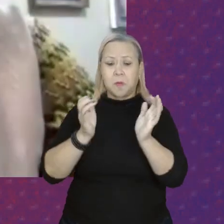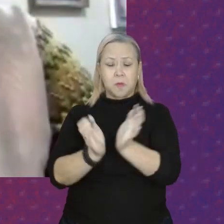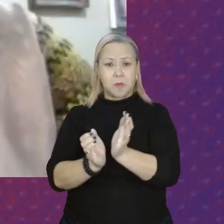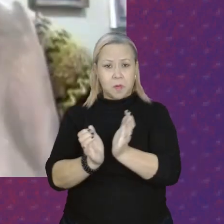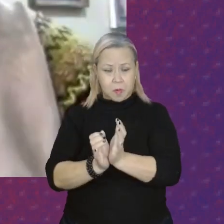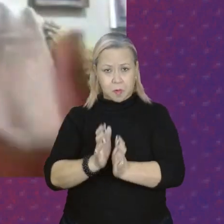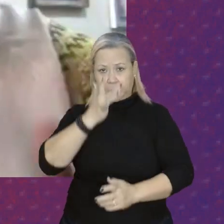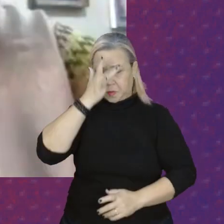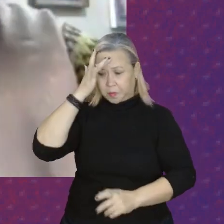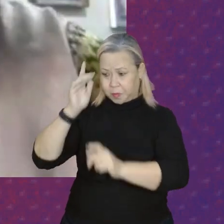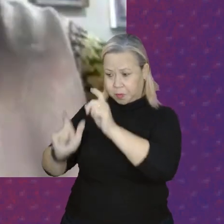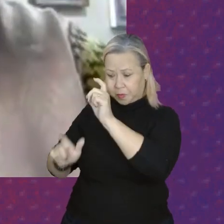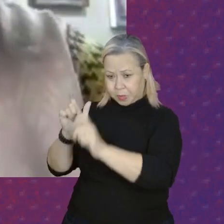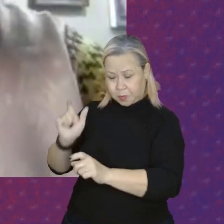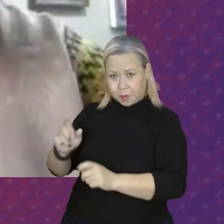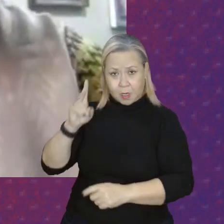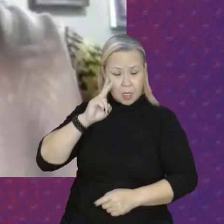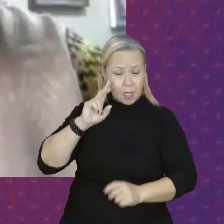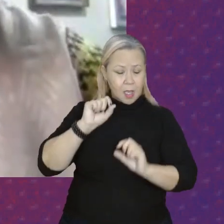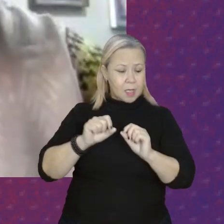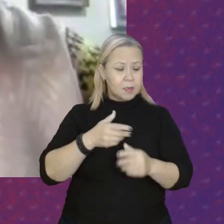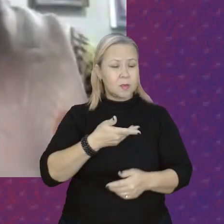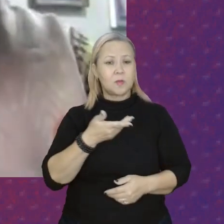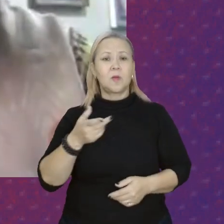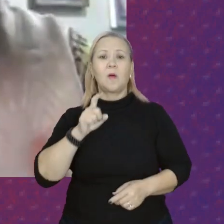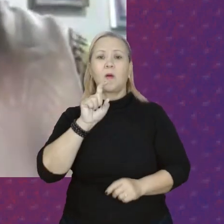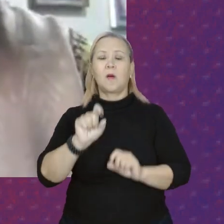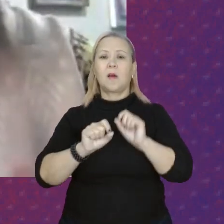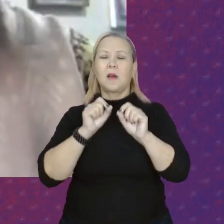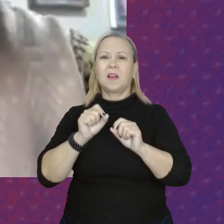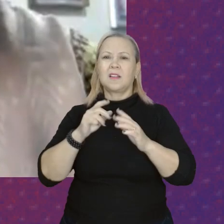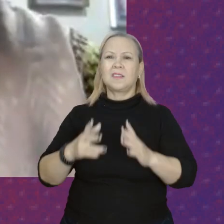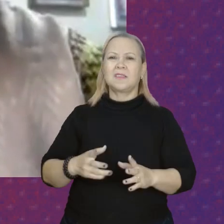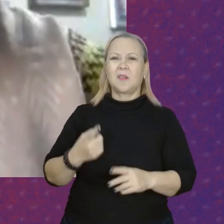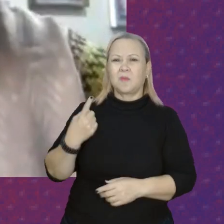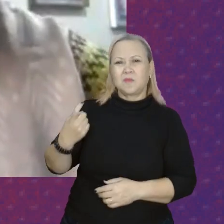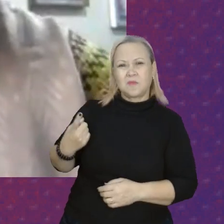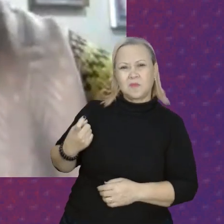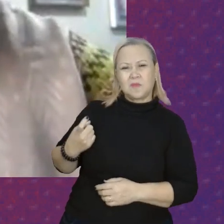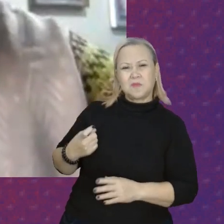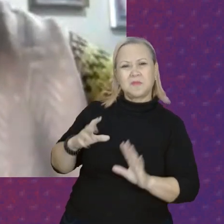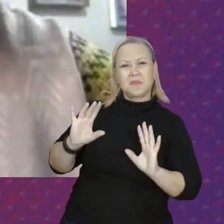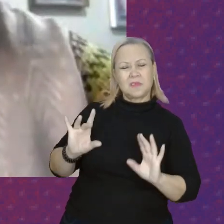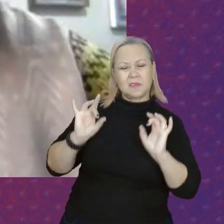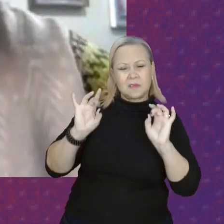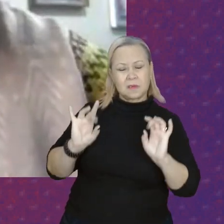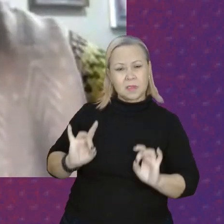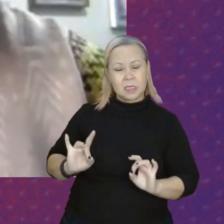pessoas. E essas histórias, elas são repetidas, né, e acabam por parecer